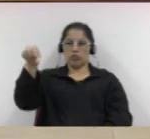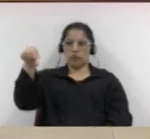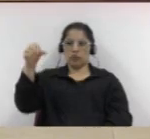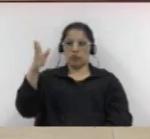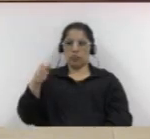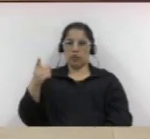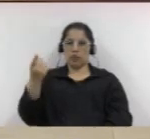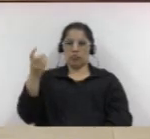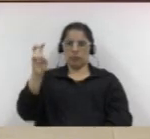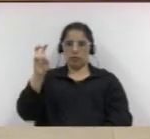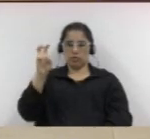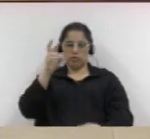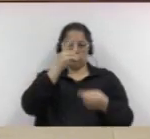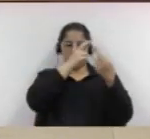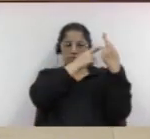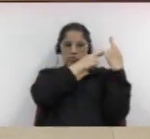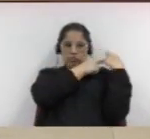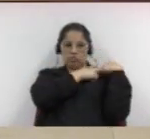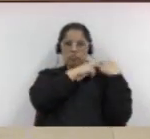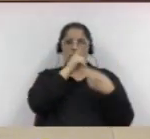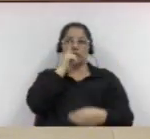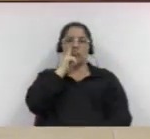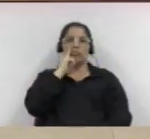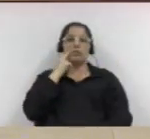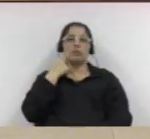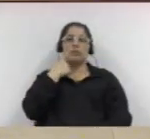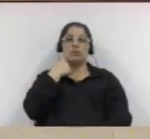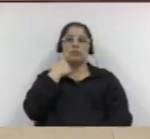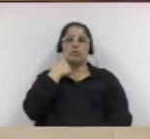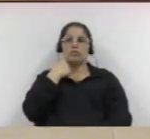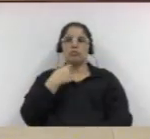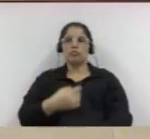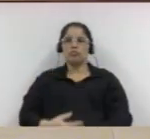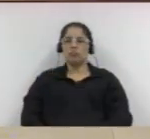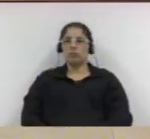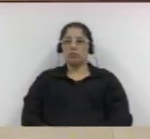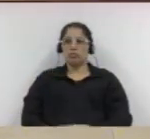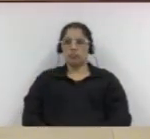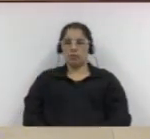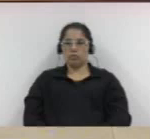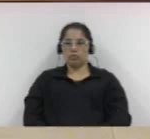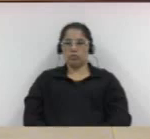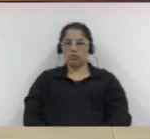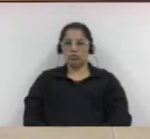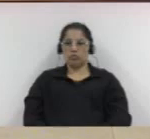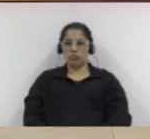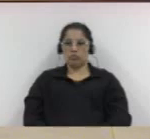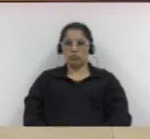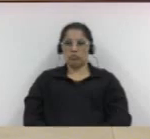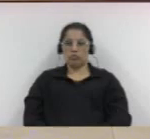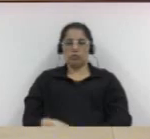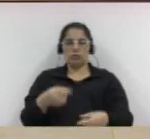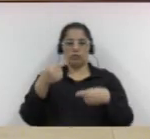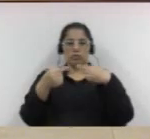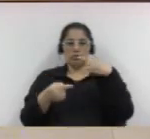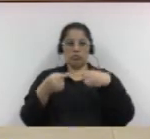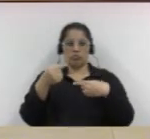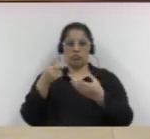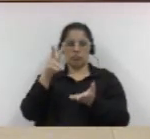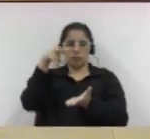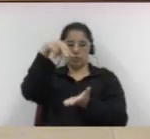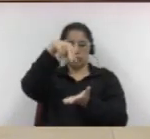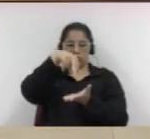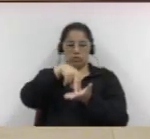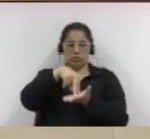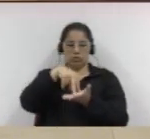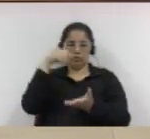859/2015, autor, vereador Newton Santos. Requerimento 859, de autoria do vereador Newton Santos, está em discussão. Para discutir o